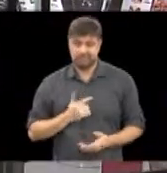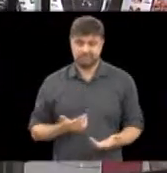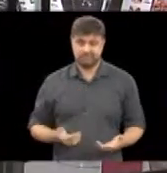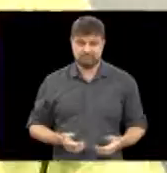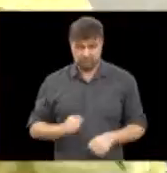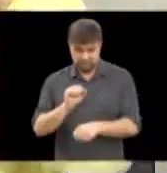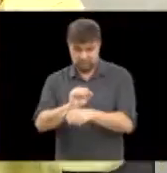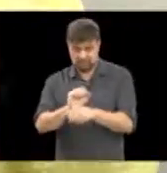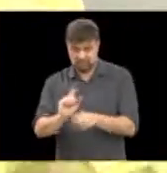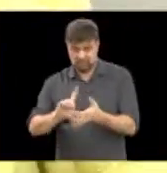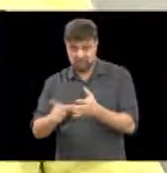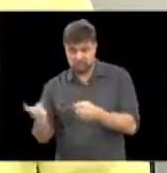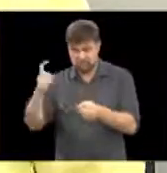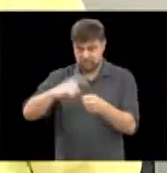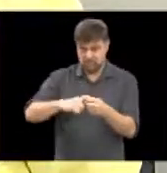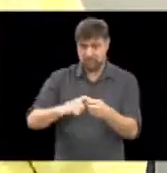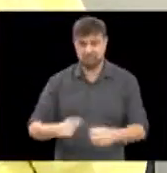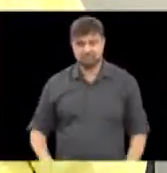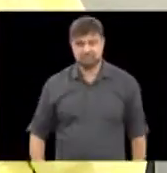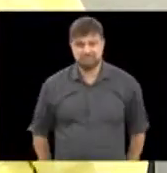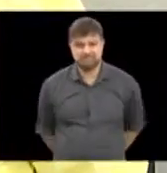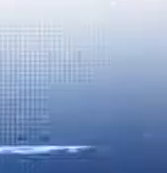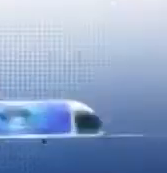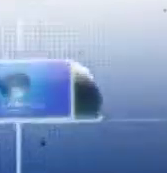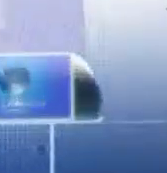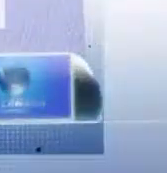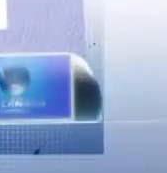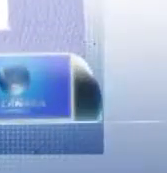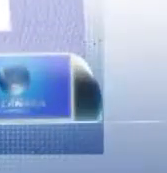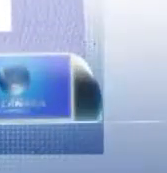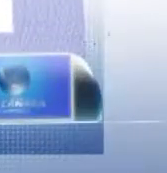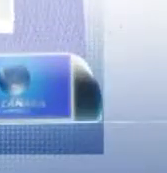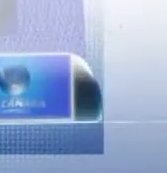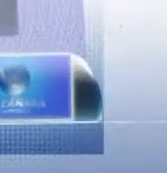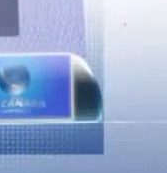livro, né? A gente já volta para continuar esse assunto.